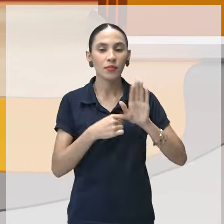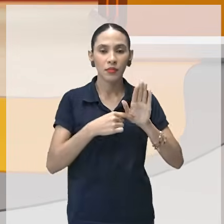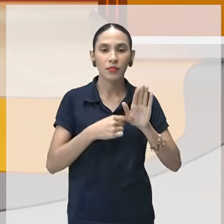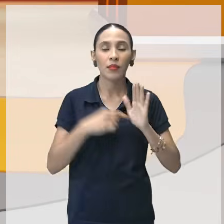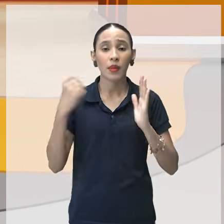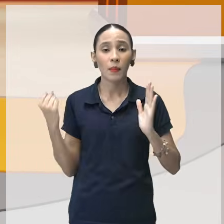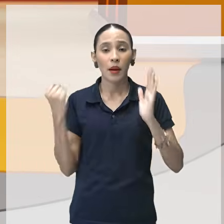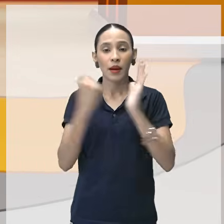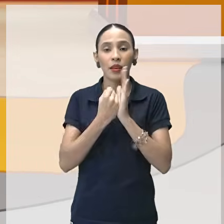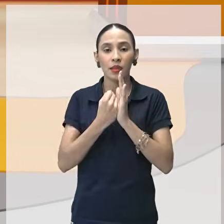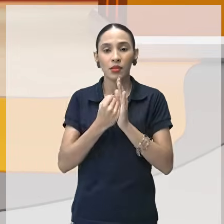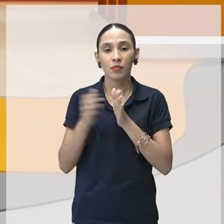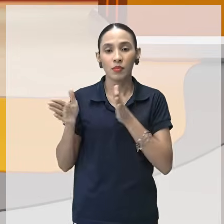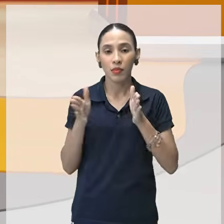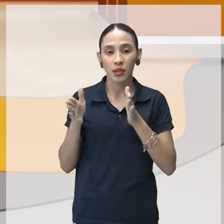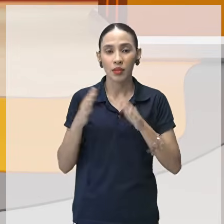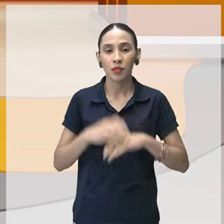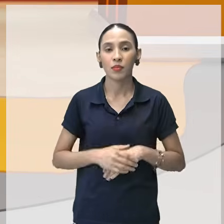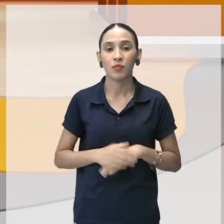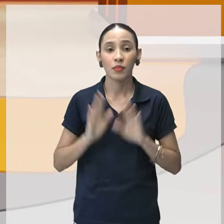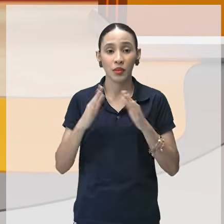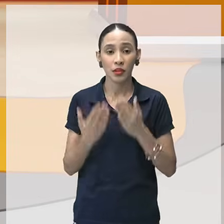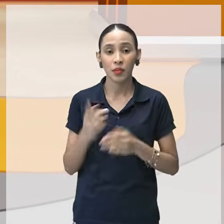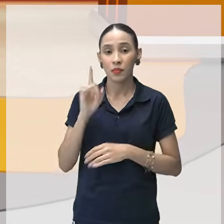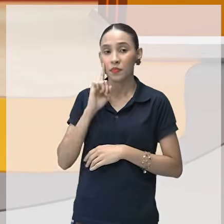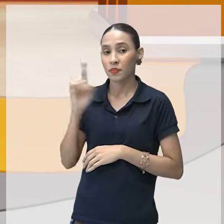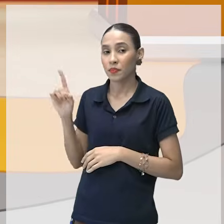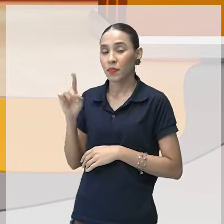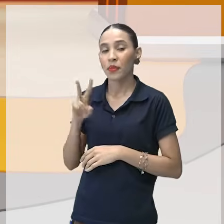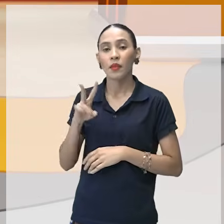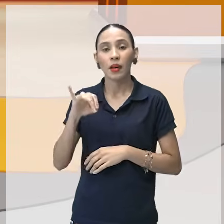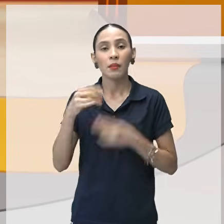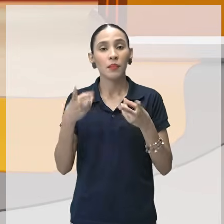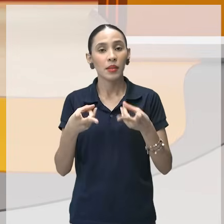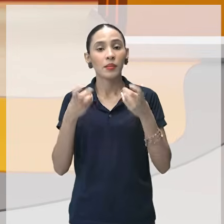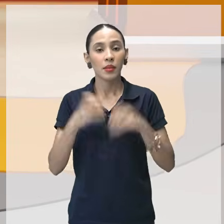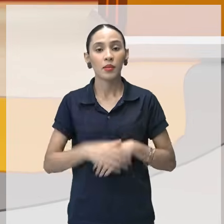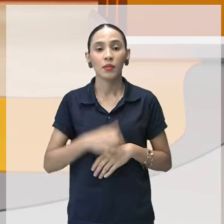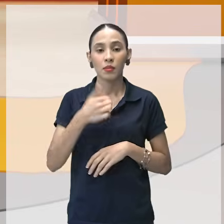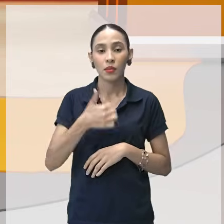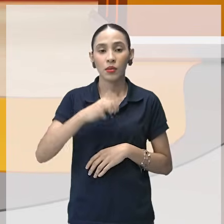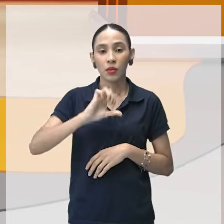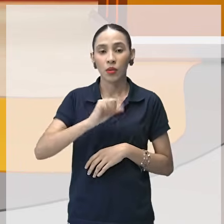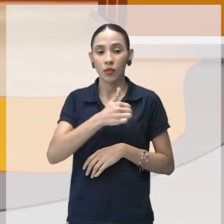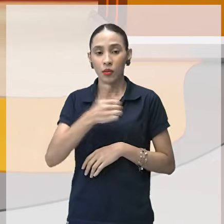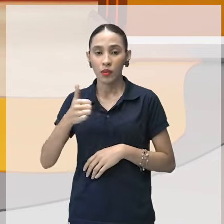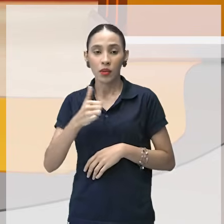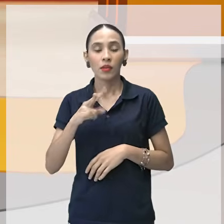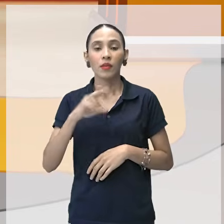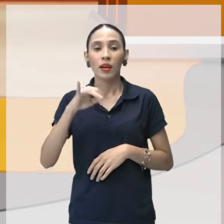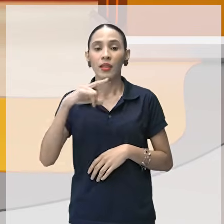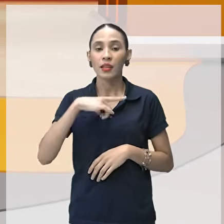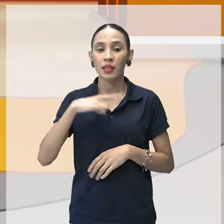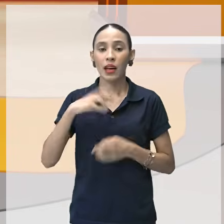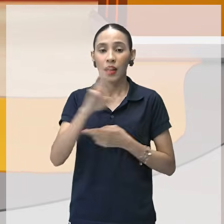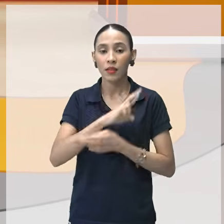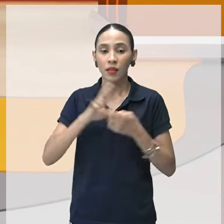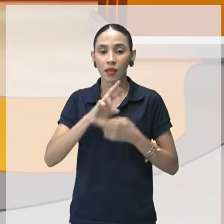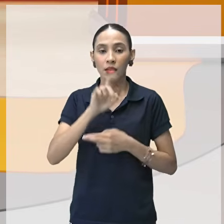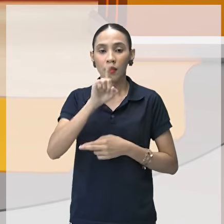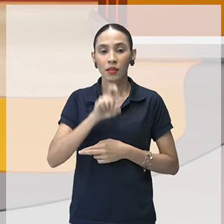acontecimentos marcantes desse período. Então, vamos observar aqui que em 1911, vamos observar a